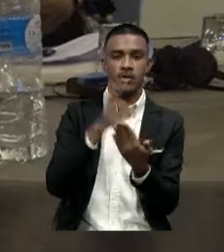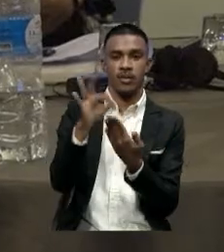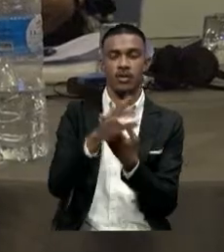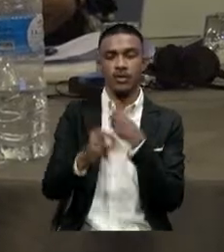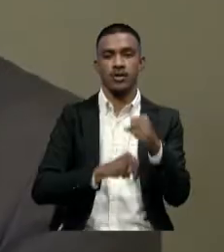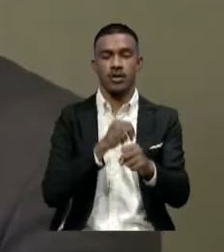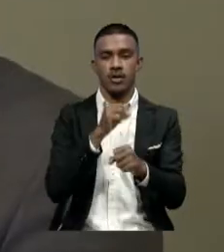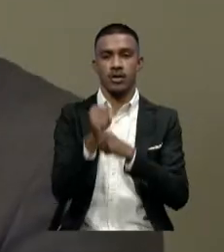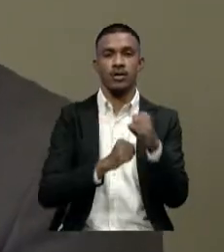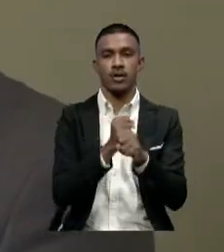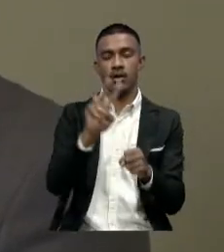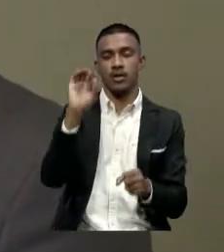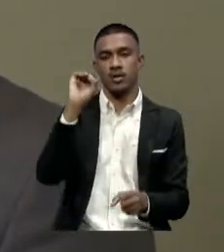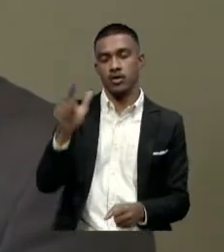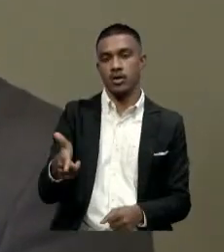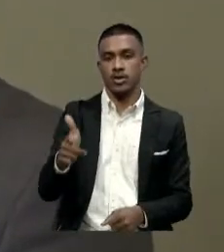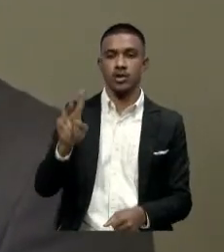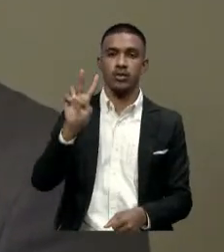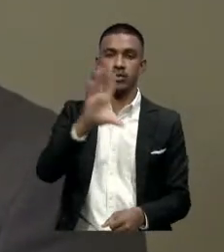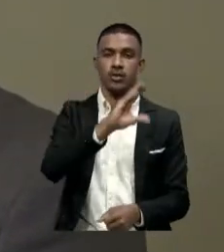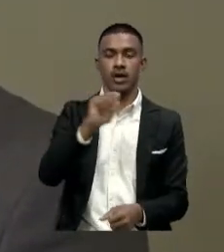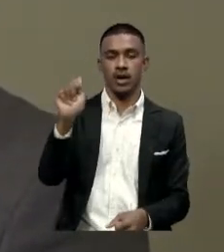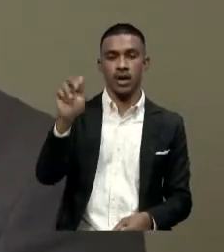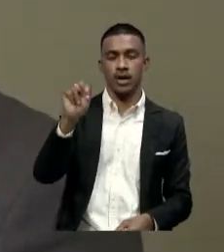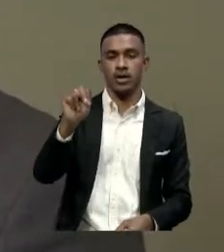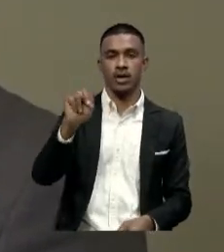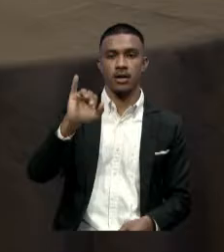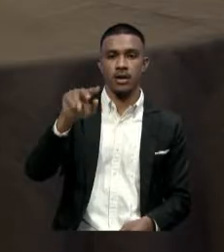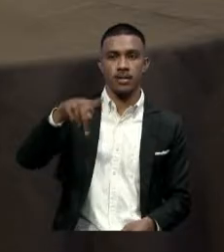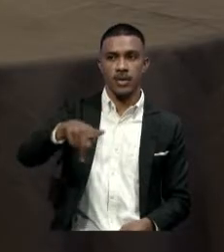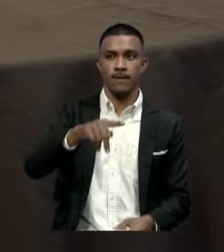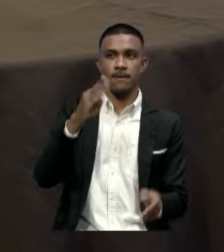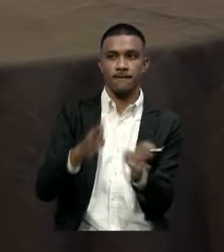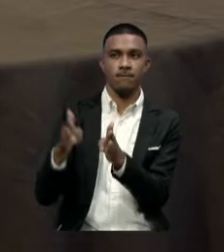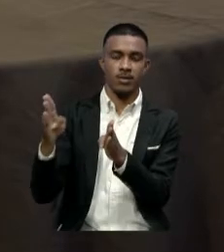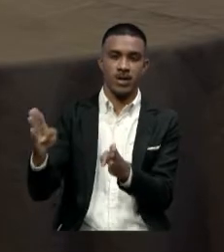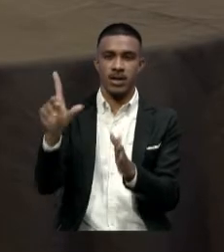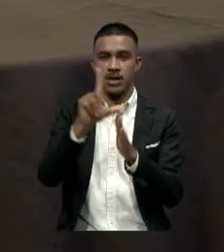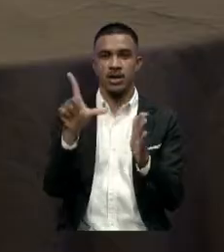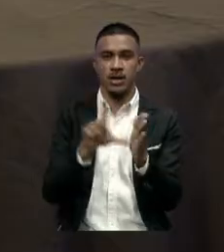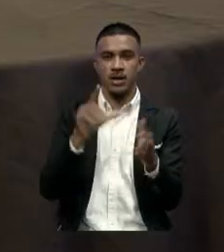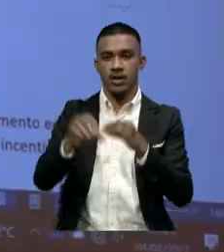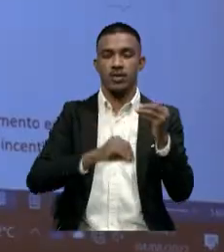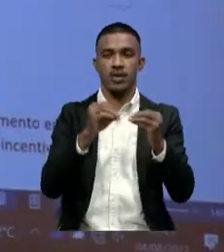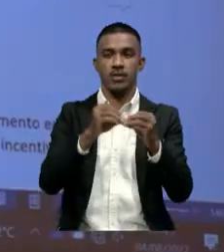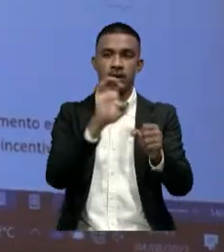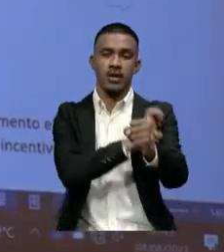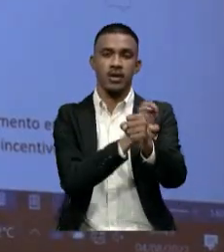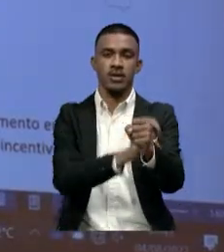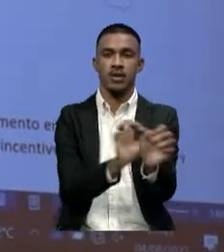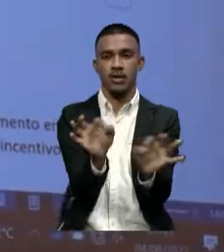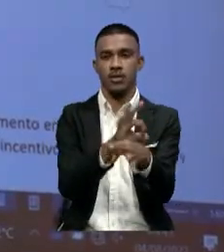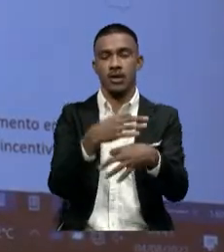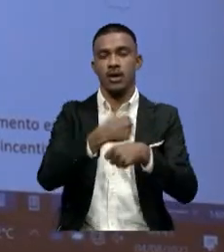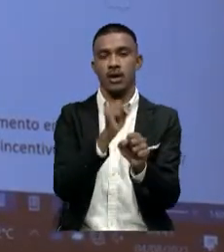noresinida ANEIP nebenudar organ regulador hahu prepara esbosu decreto lei kono ba energia renovável